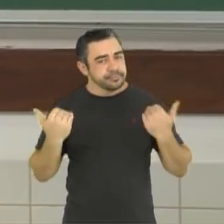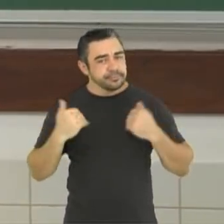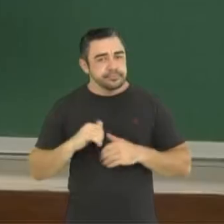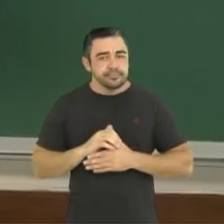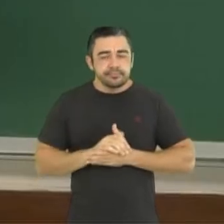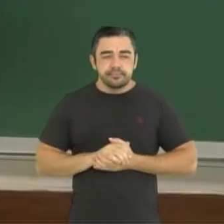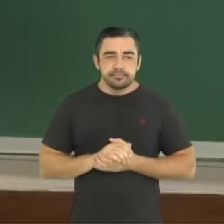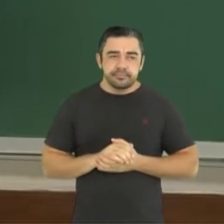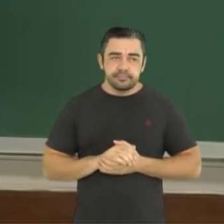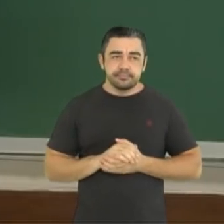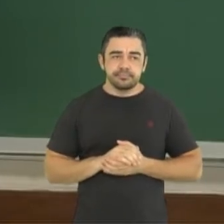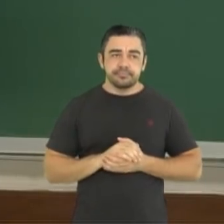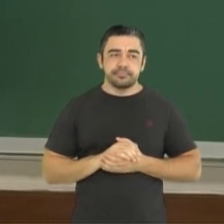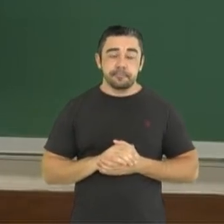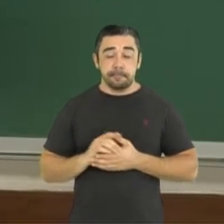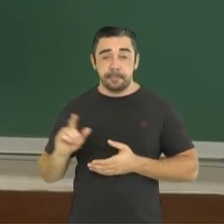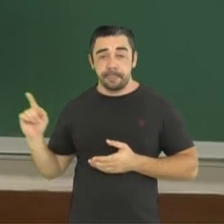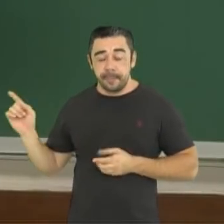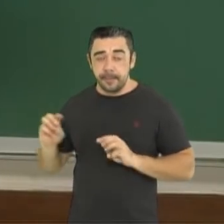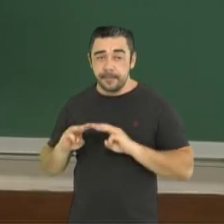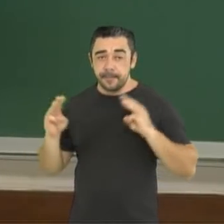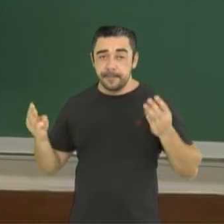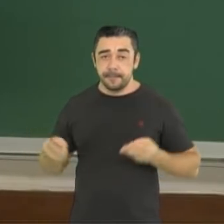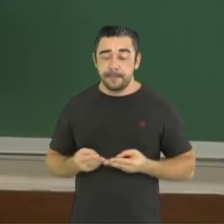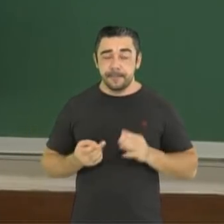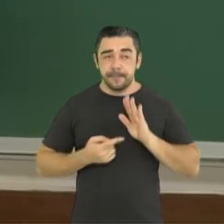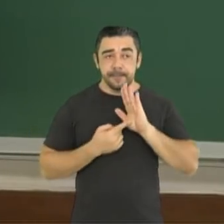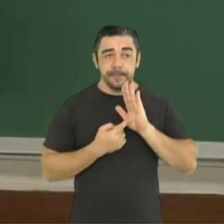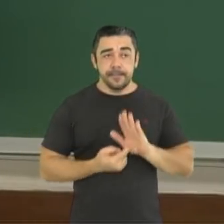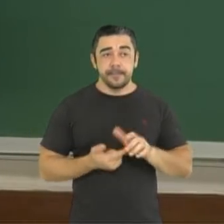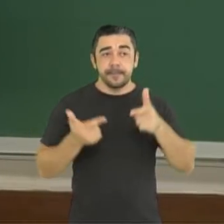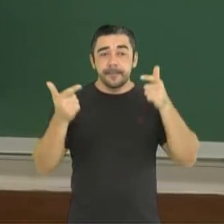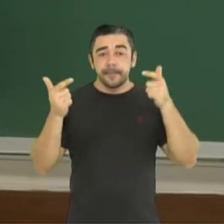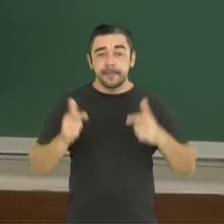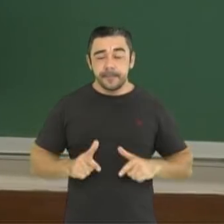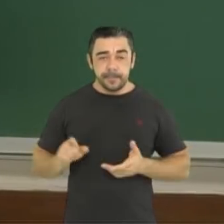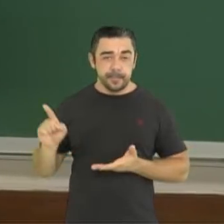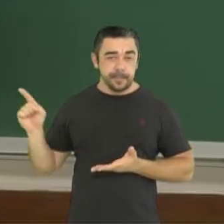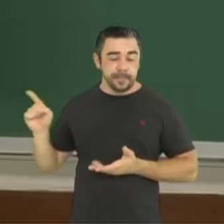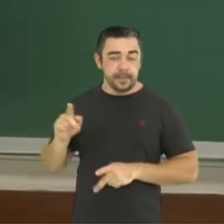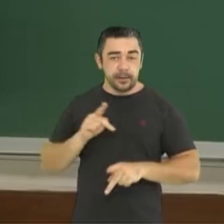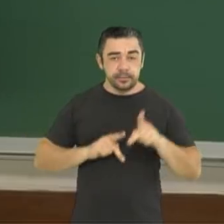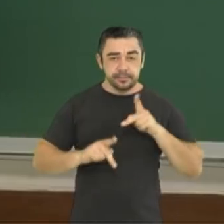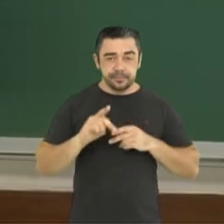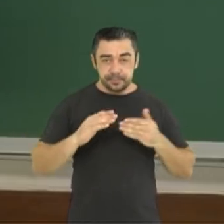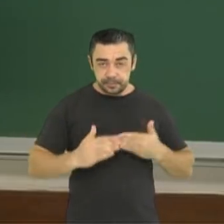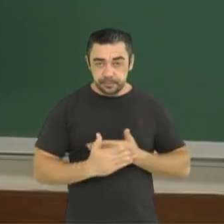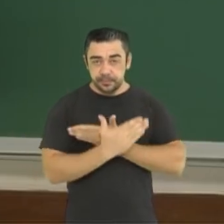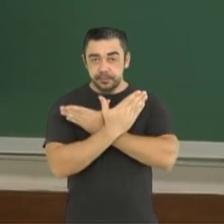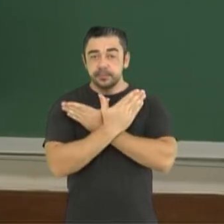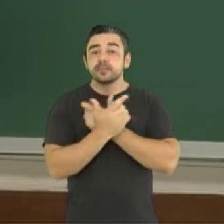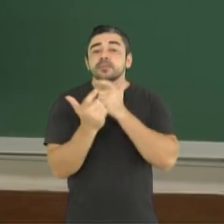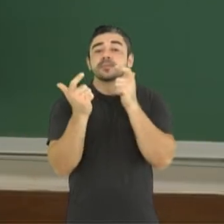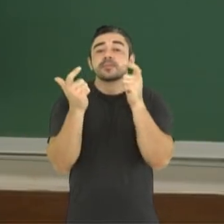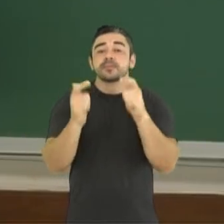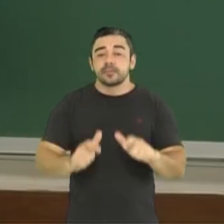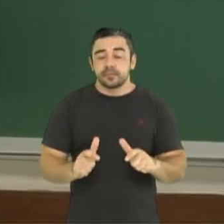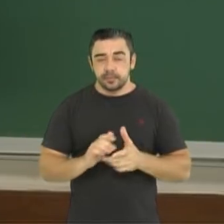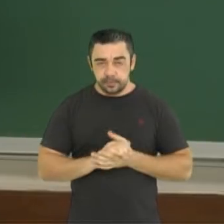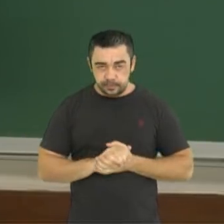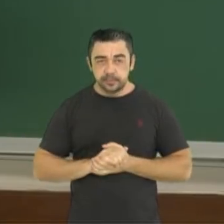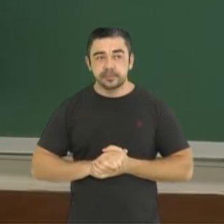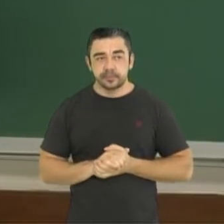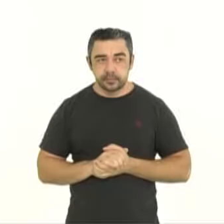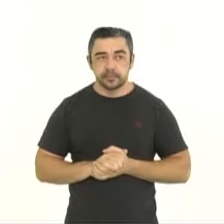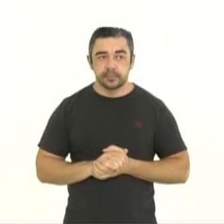E olha que bacana, nesse mapa exatamente mostra aonde eles ficavam, aonde se concentravam os